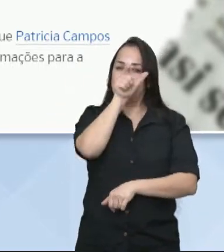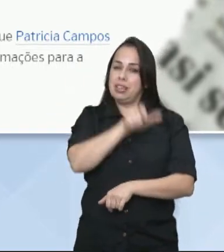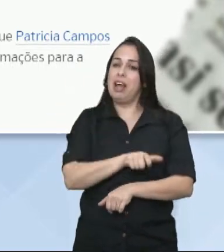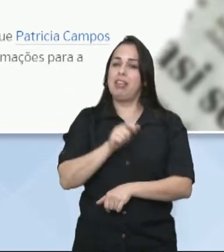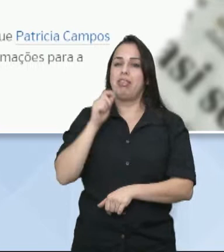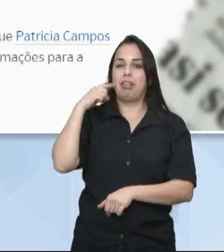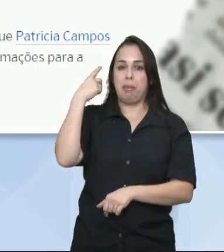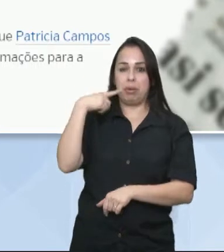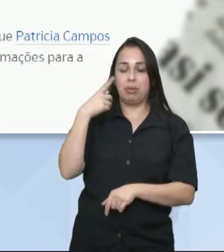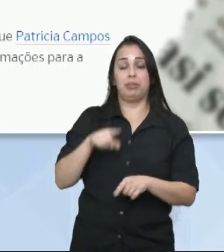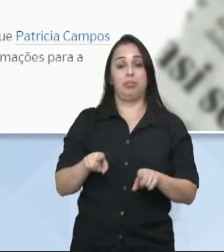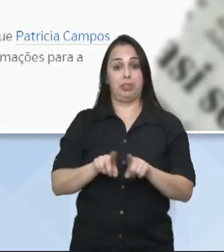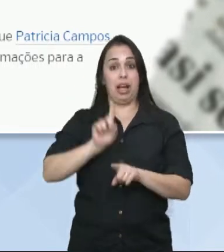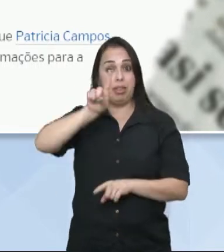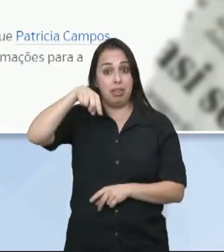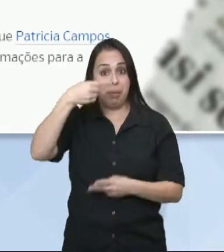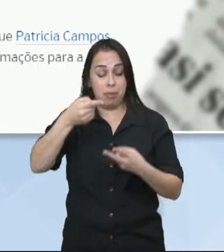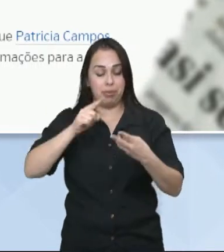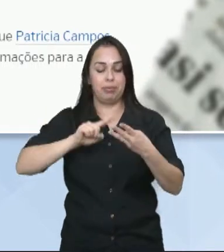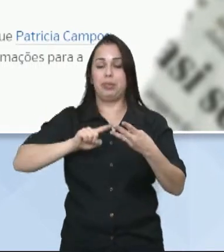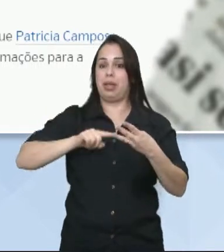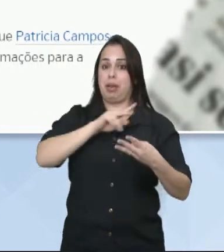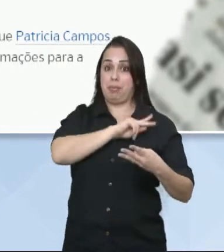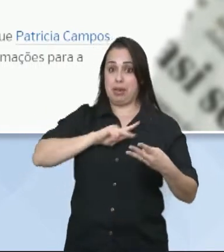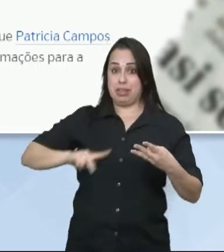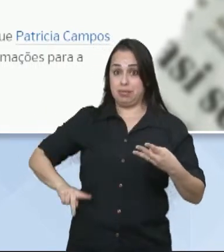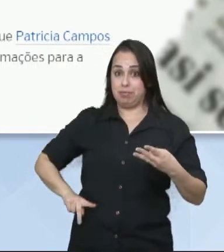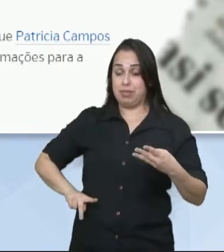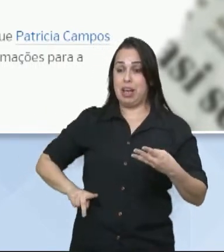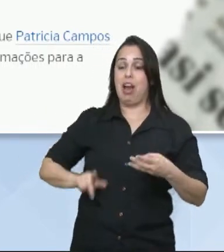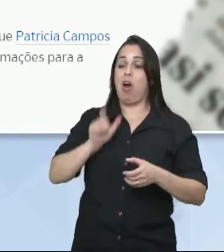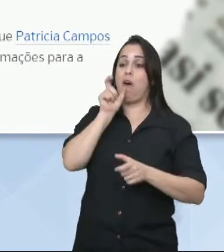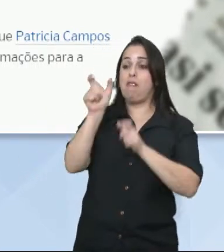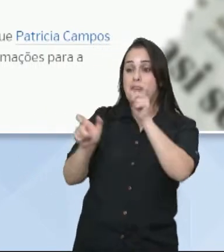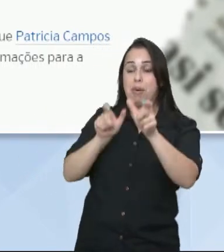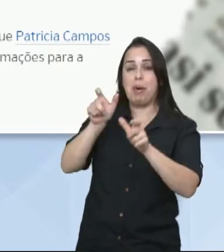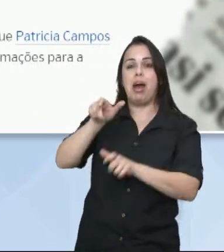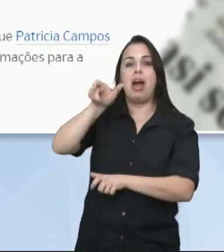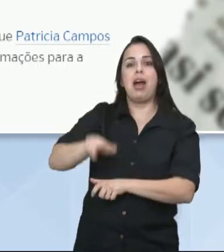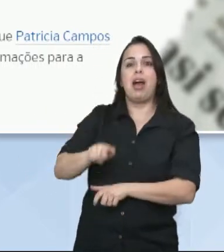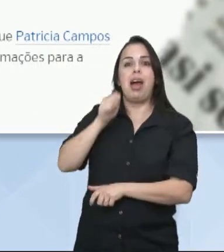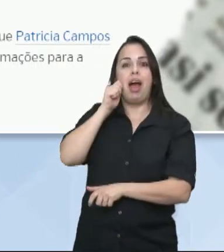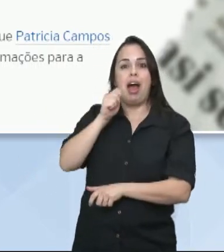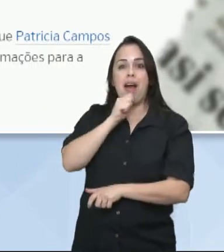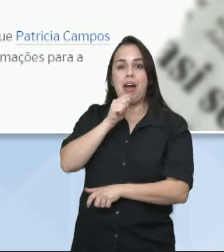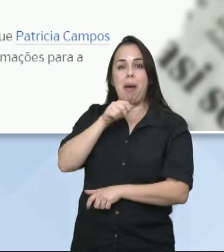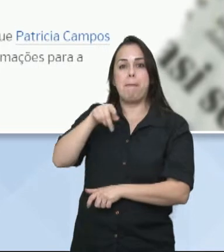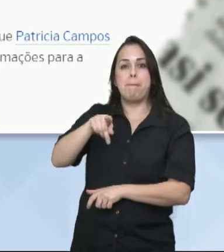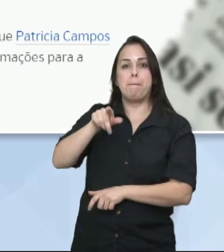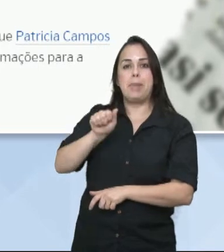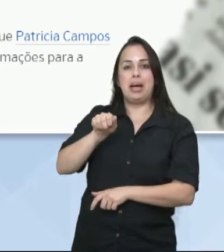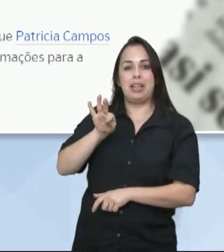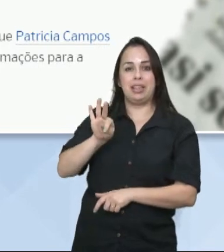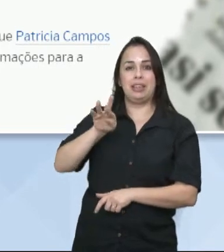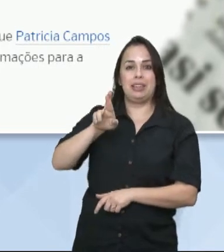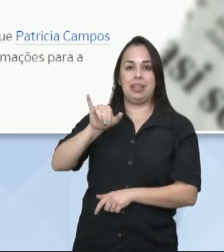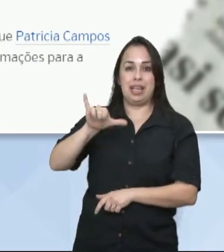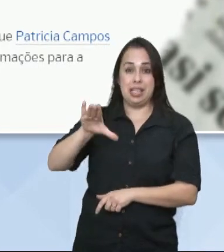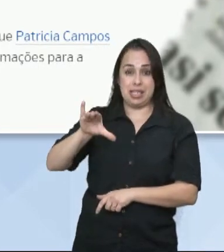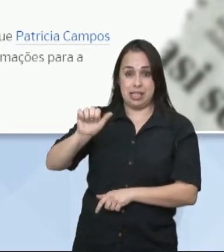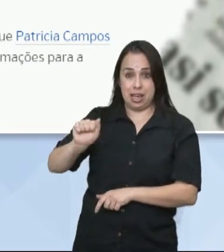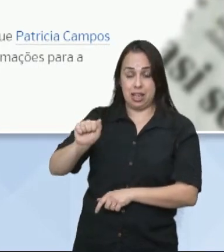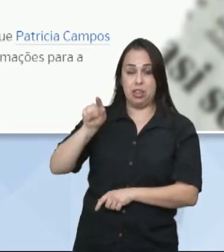da República, voltou a ofender e insinuar Patrícia Campos de Mello, do jornal Folha de São